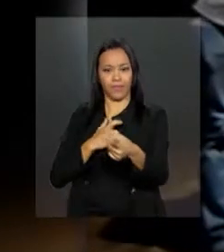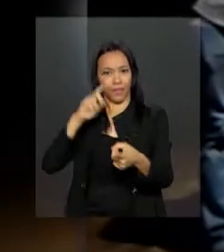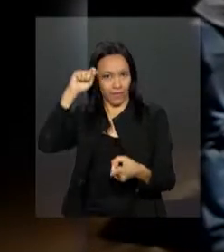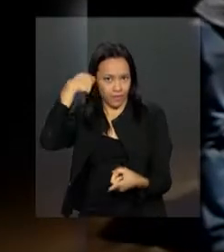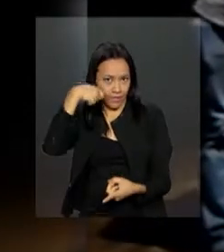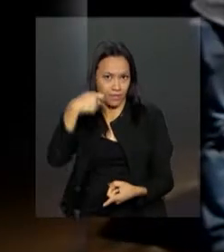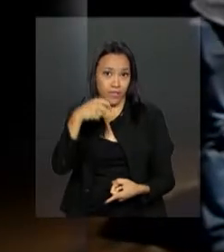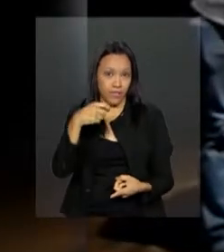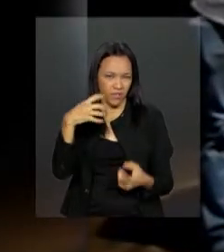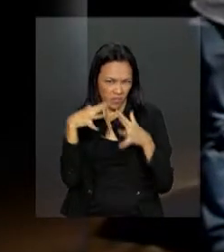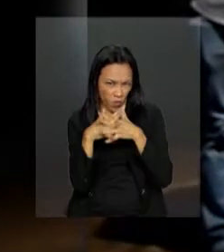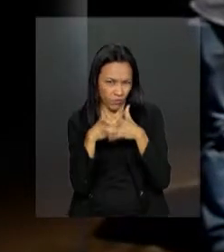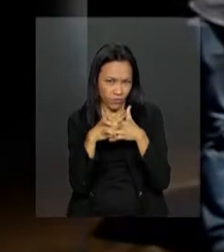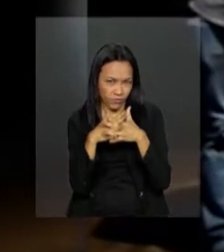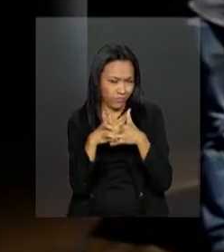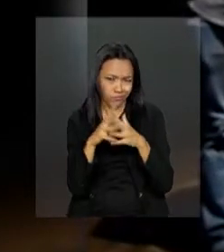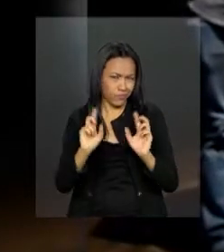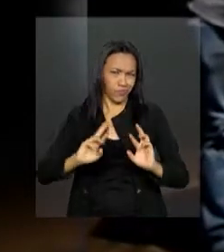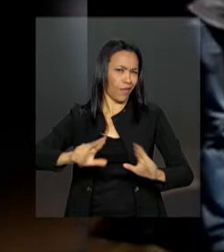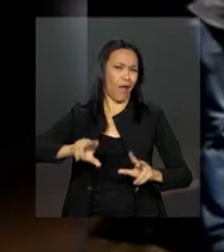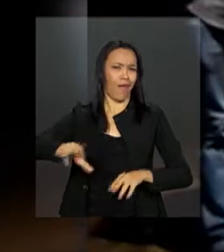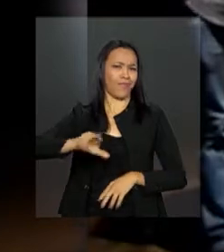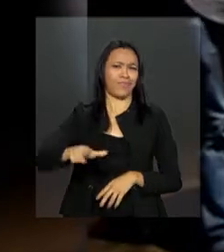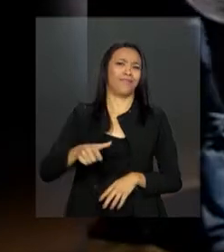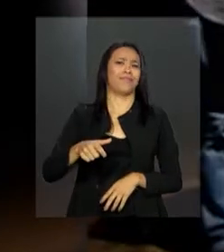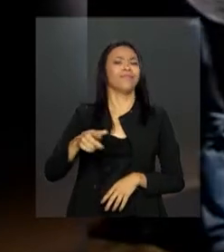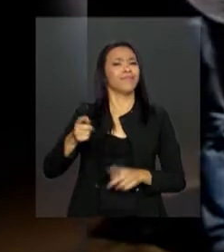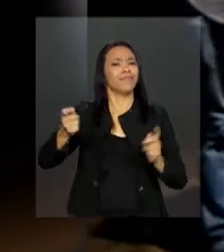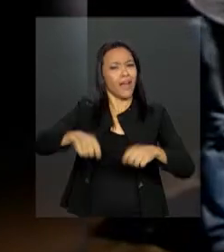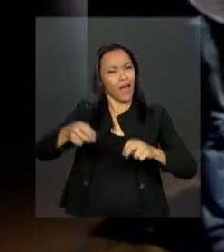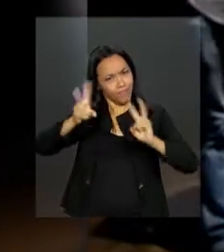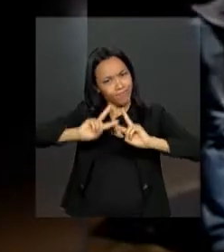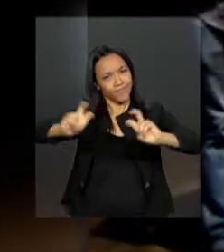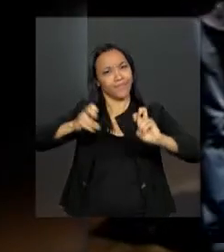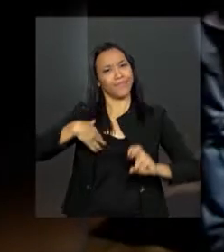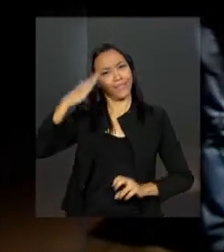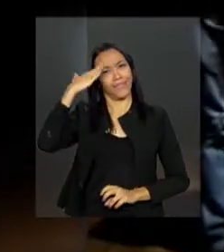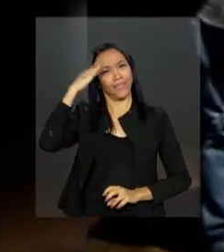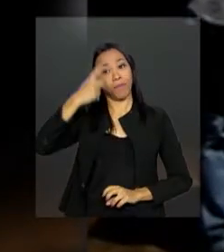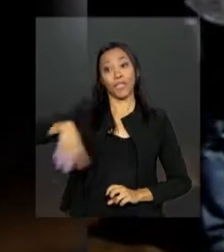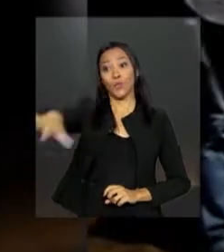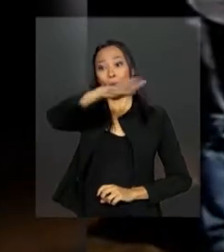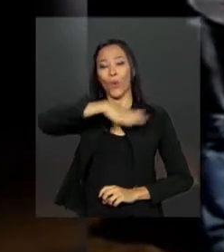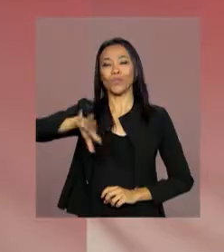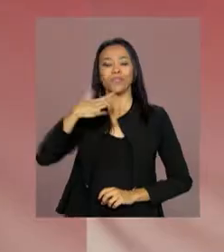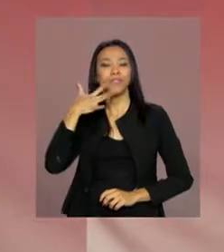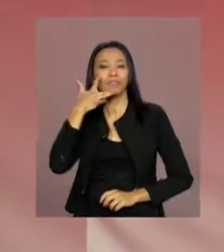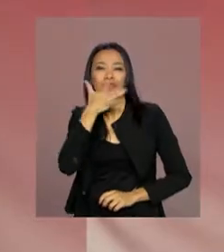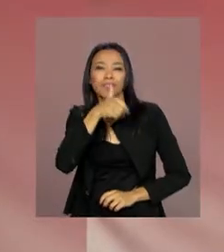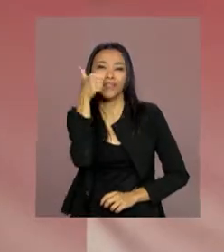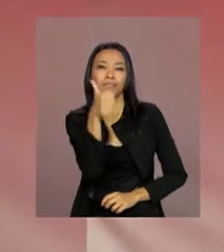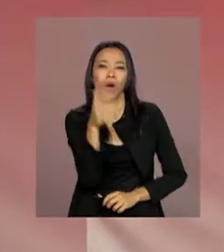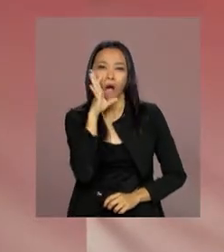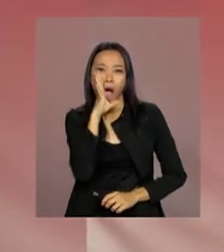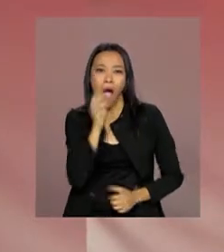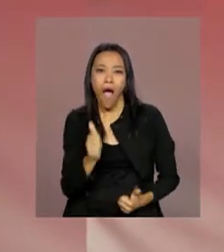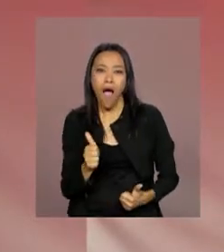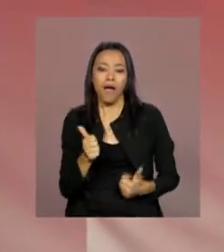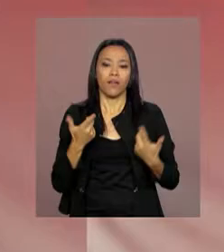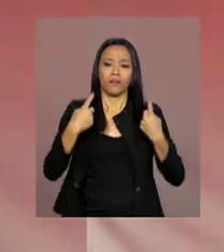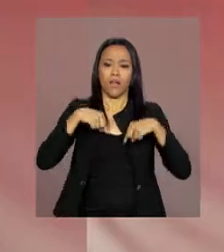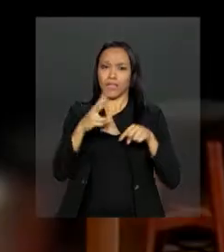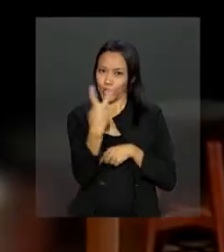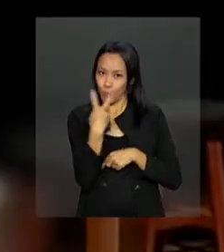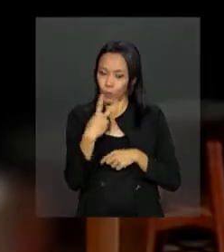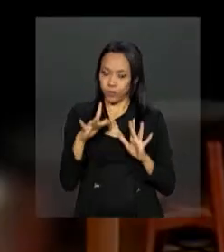isso fica confuso? Que nada. No fim das contas, tudo se encaixa para que todos aproveitem o espetáculo. A sintonia é total entre as